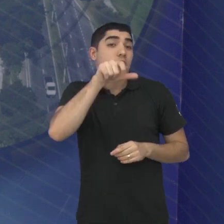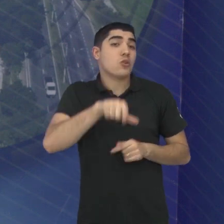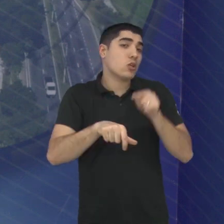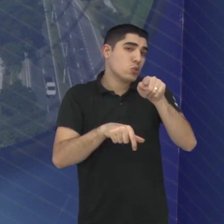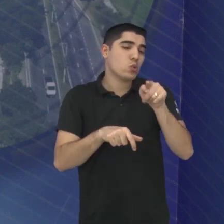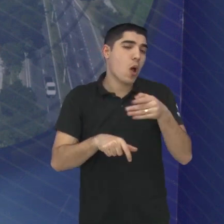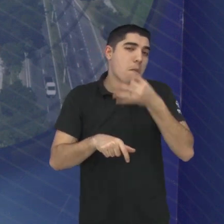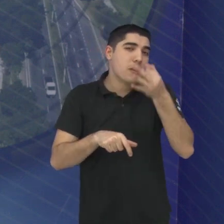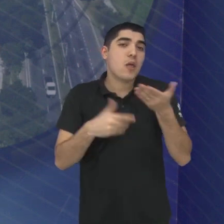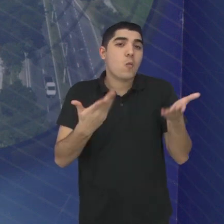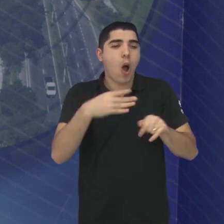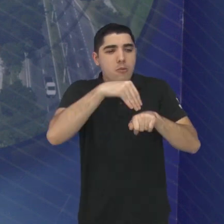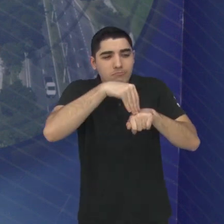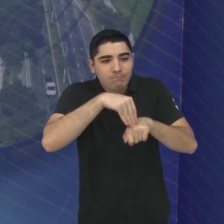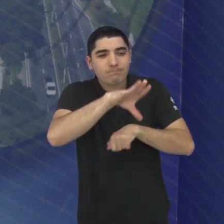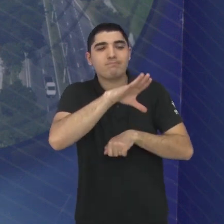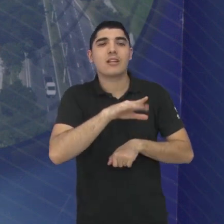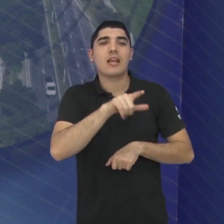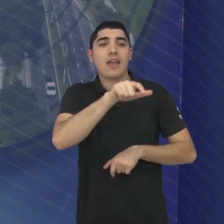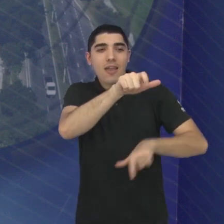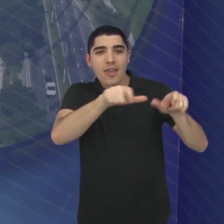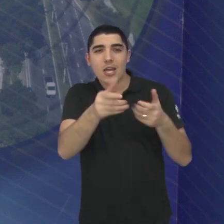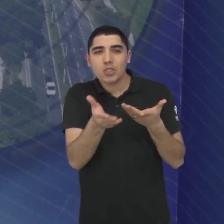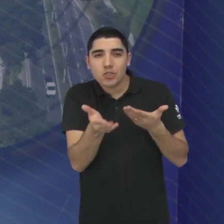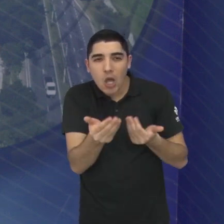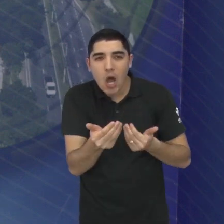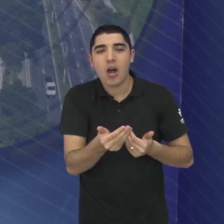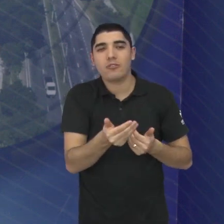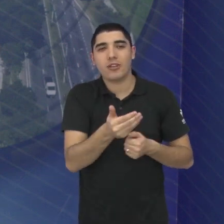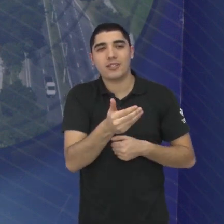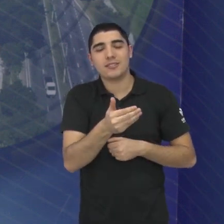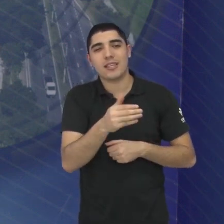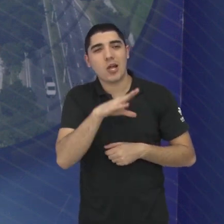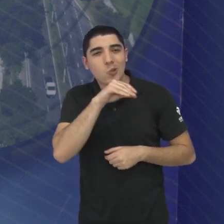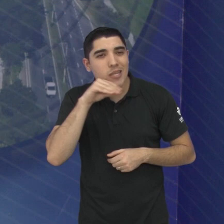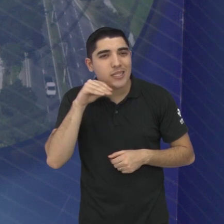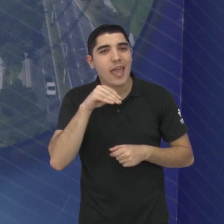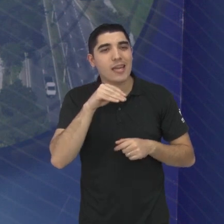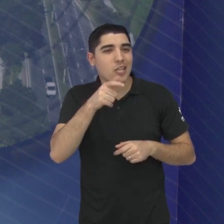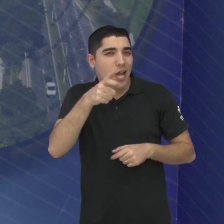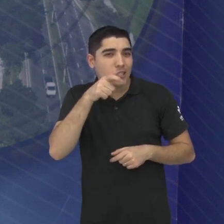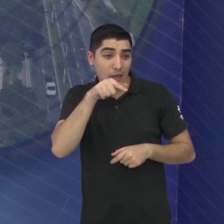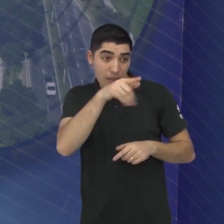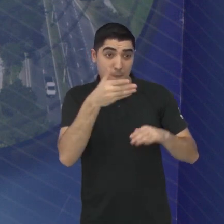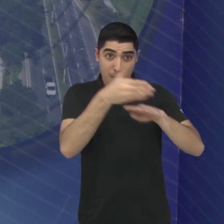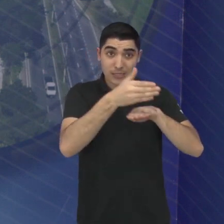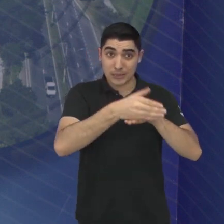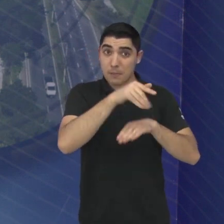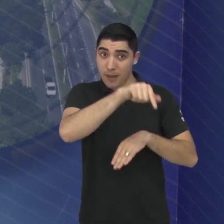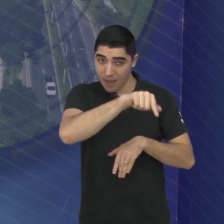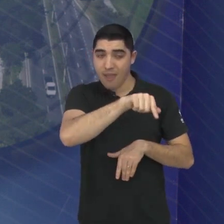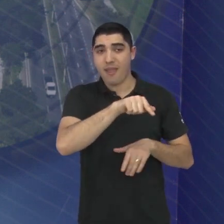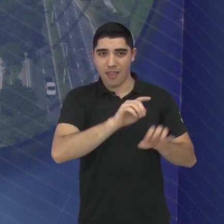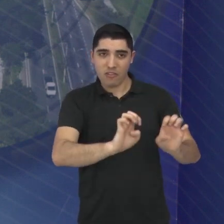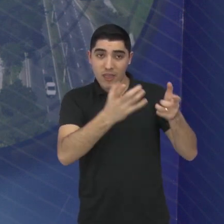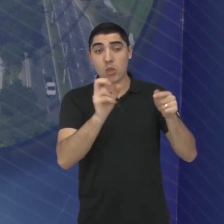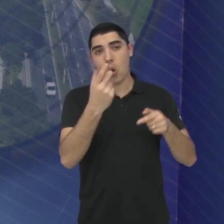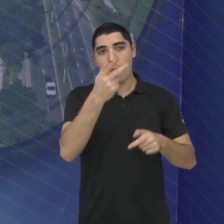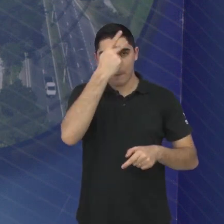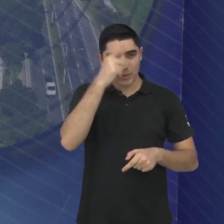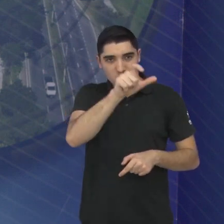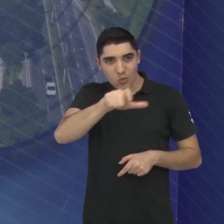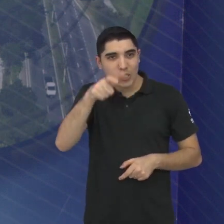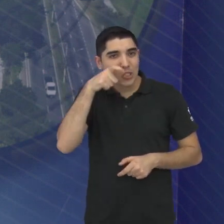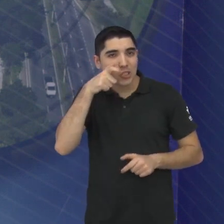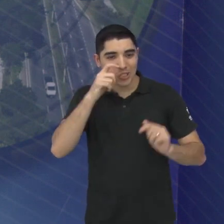deixaria, que mensagem que o senhor deixaria, aí eu digo, para esses jovens, né, que também estão participando do evento, acompanhando, para as pessoas que também